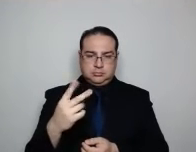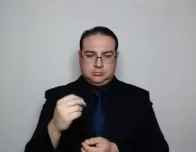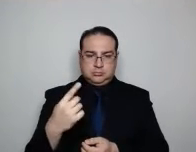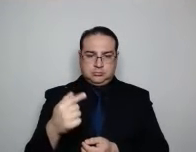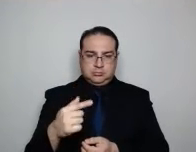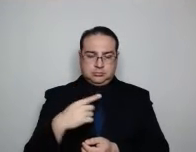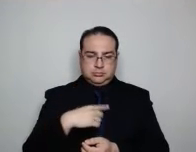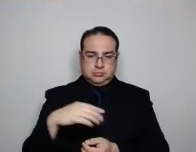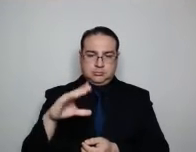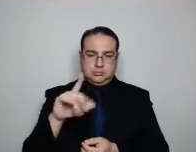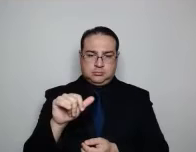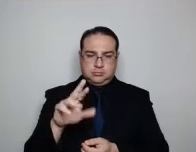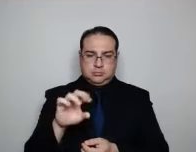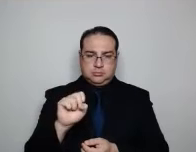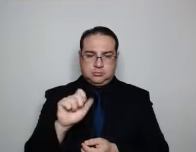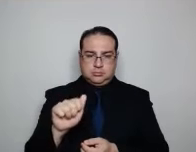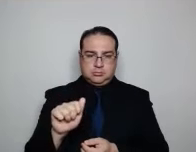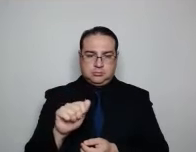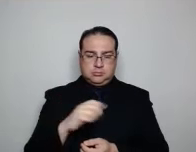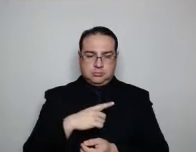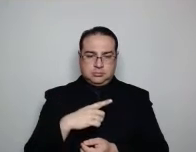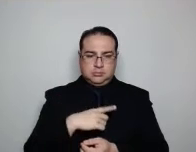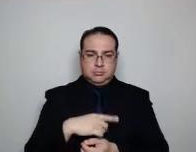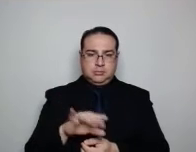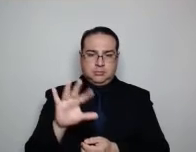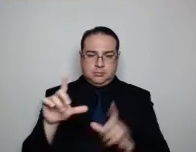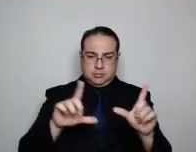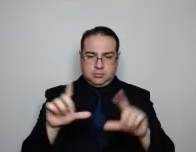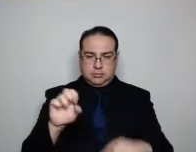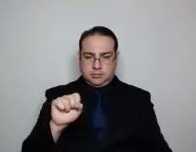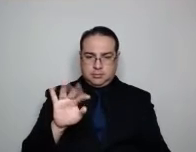S.A., Embratel, TV SAT e